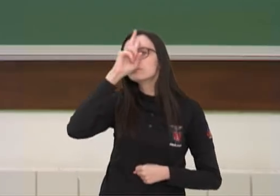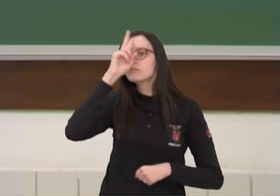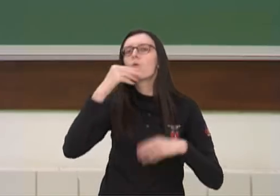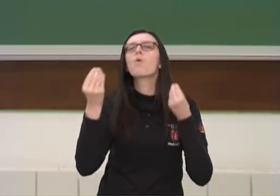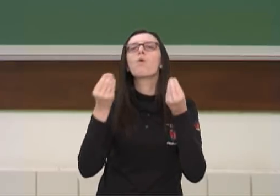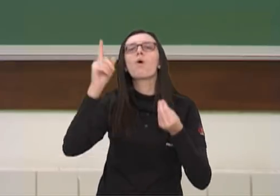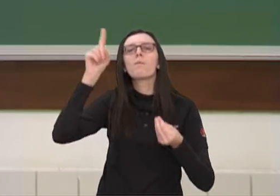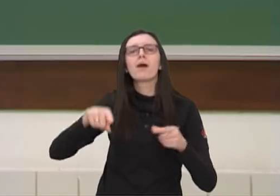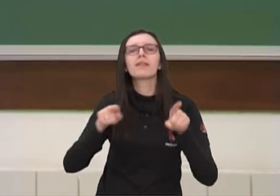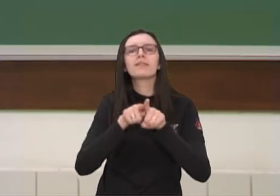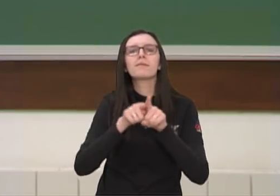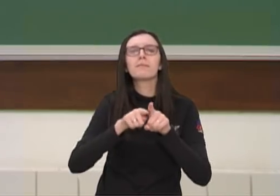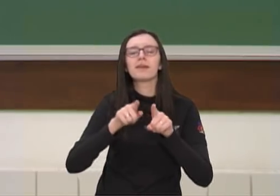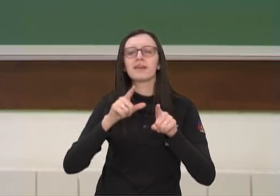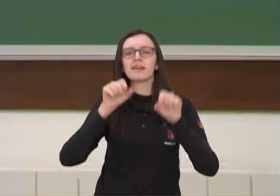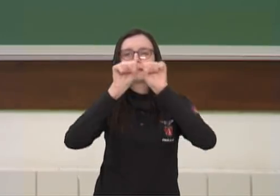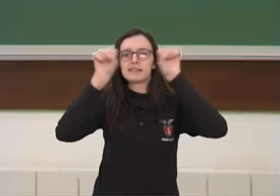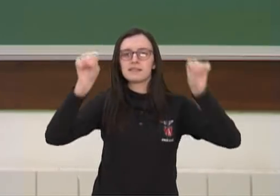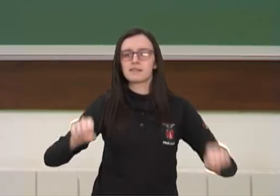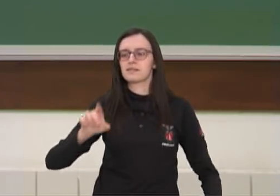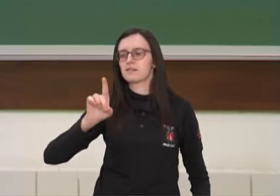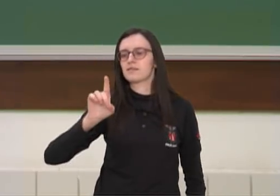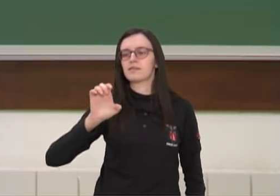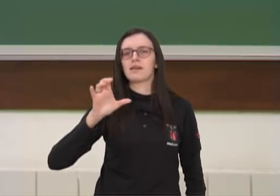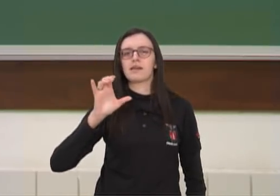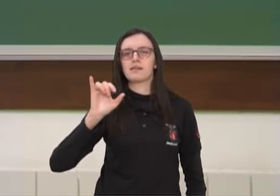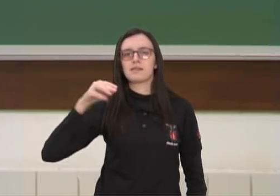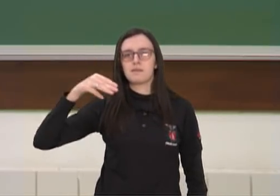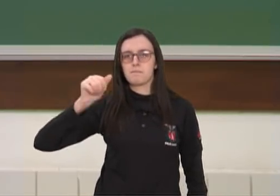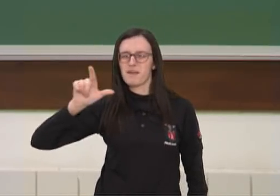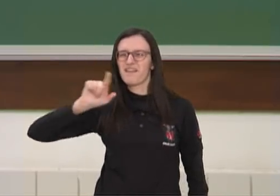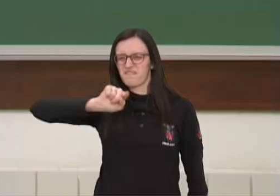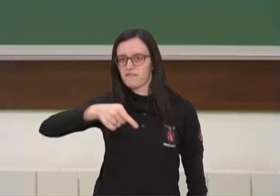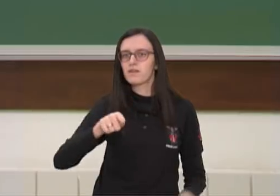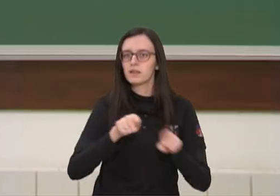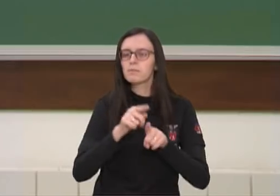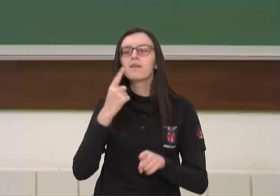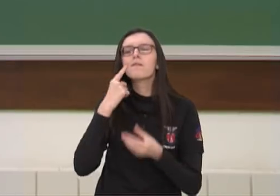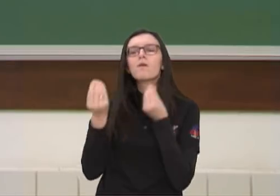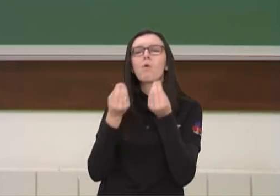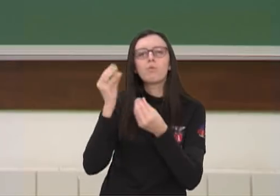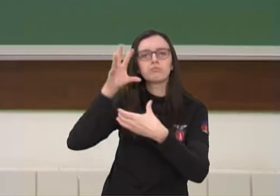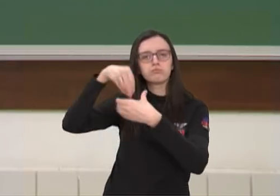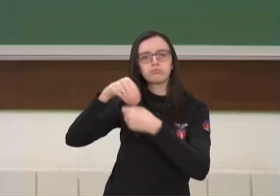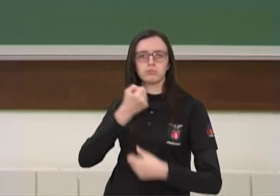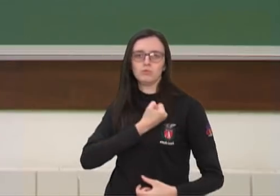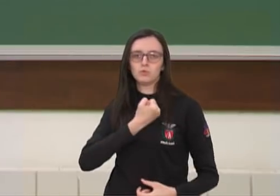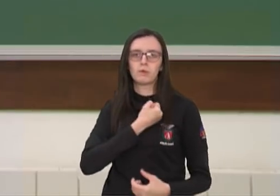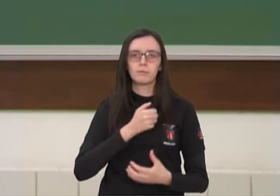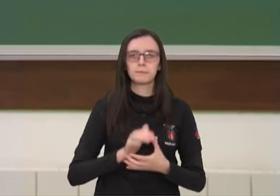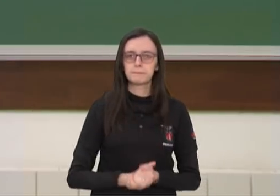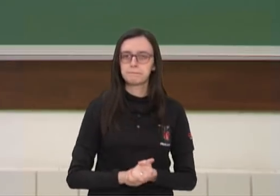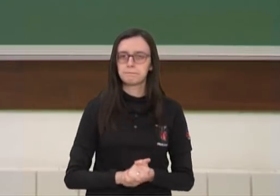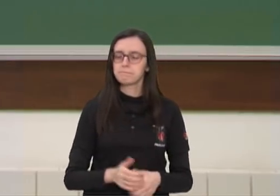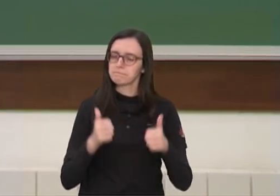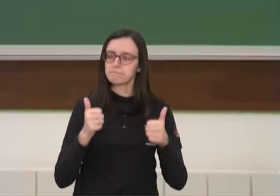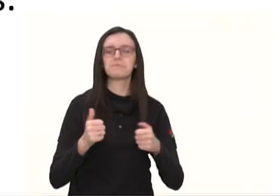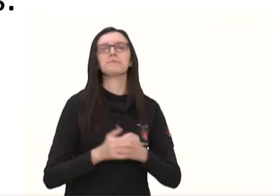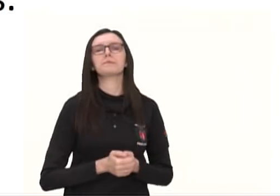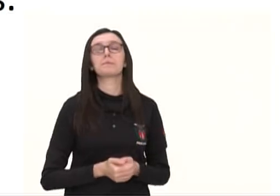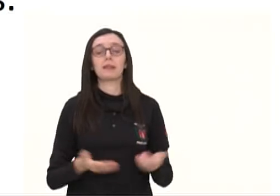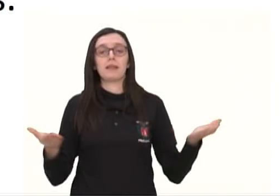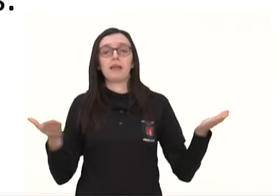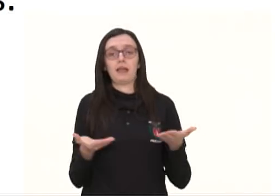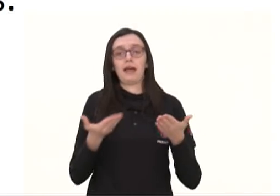decimal e como esses números se comportam dentro dessas operações. Beleza? Muito bem. Então,